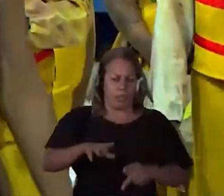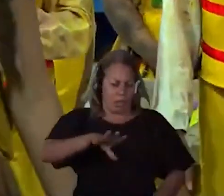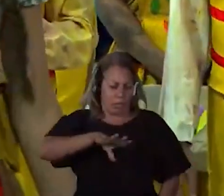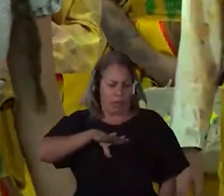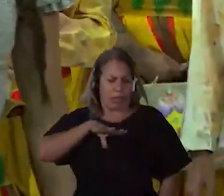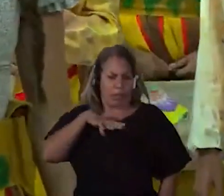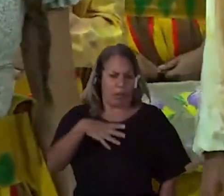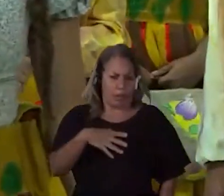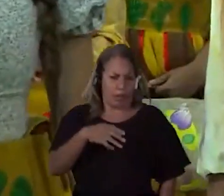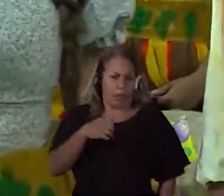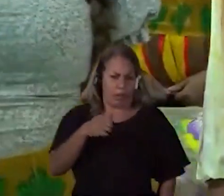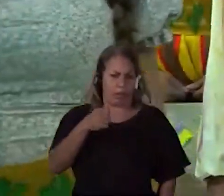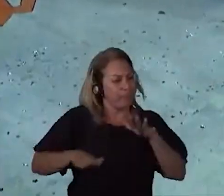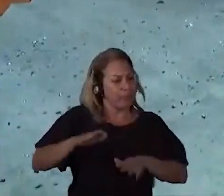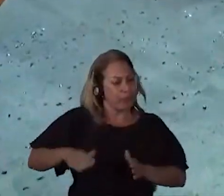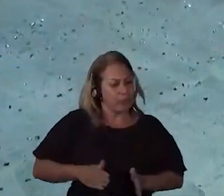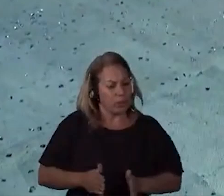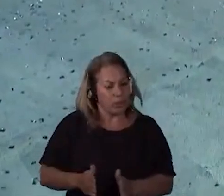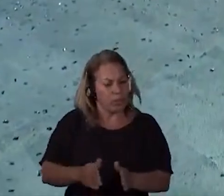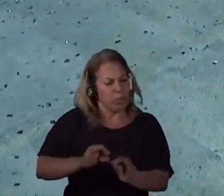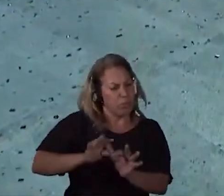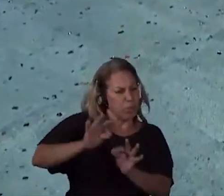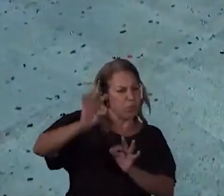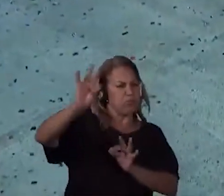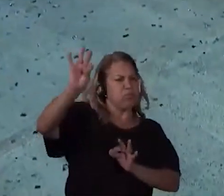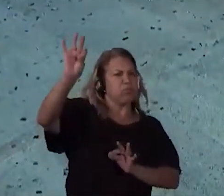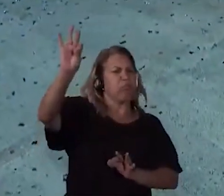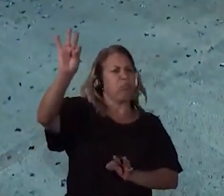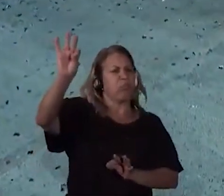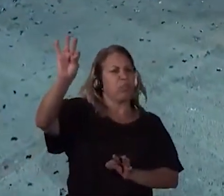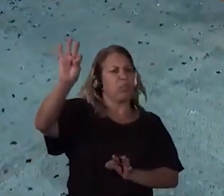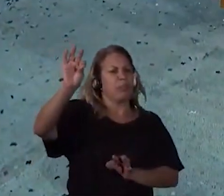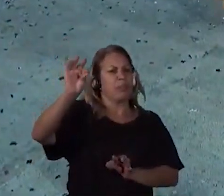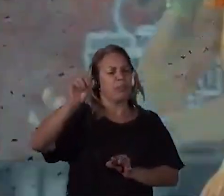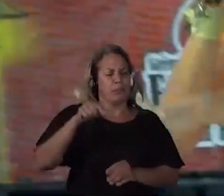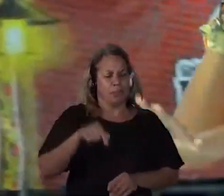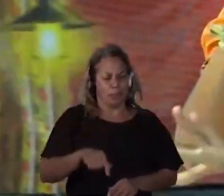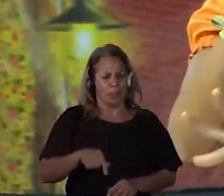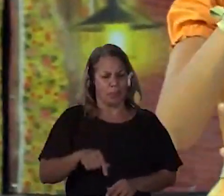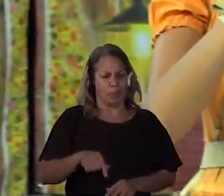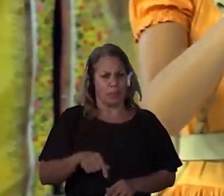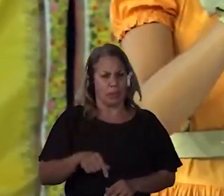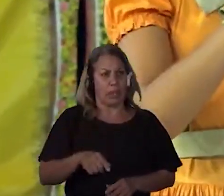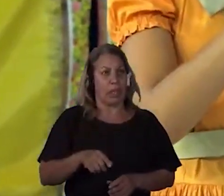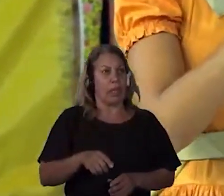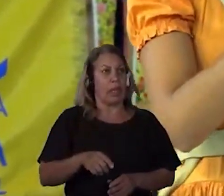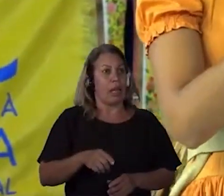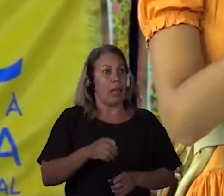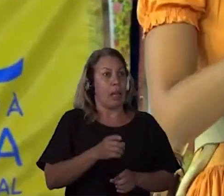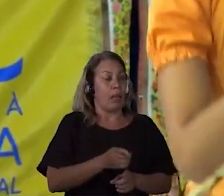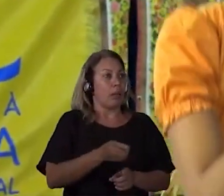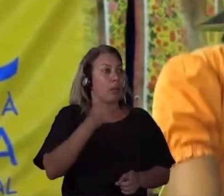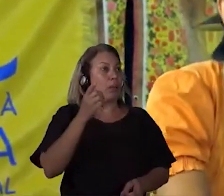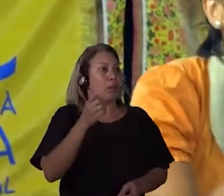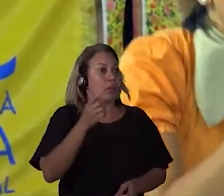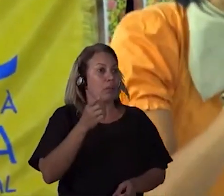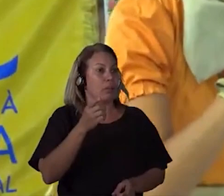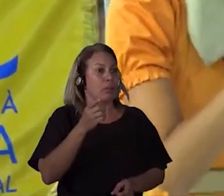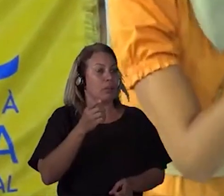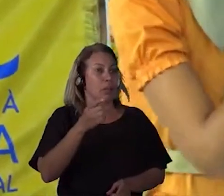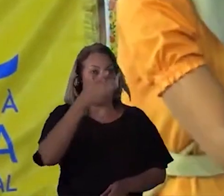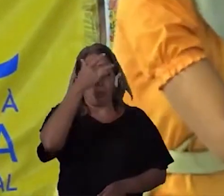gente pensou em alguns nomes. E aí, uma pessoa sugeriu que fosse eu. E aí, todo mundo se assustou, assim, né? Porque não é uma coisa realmente